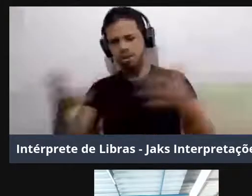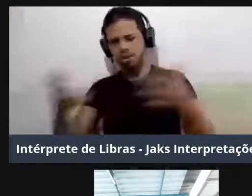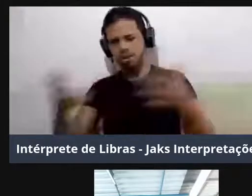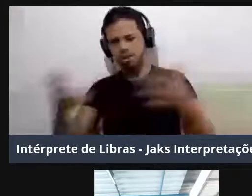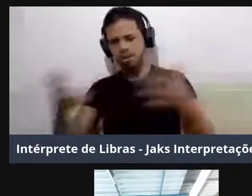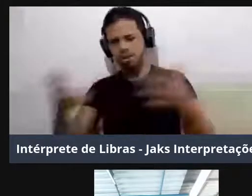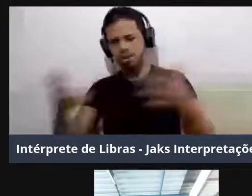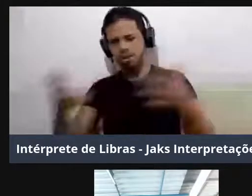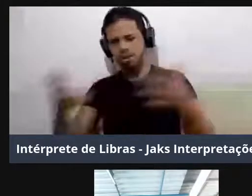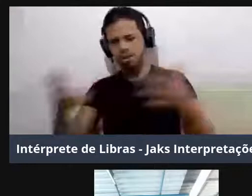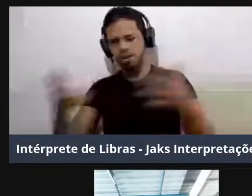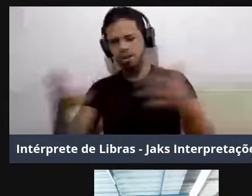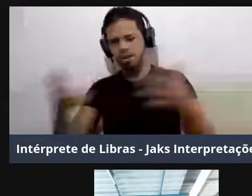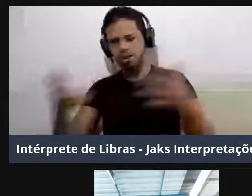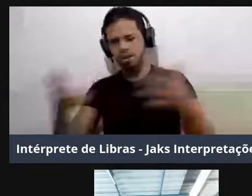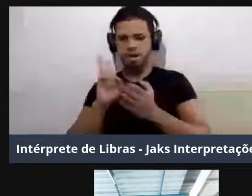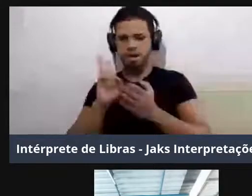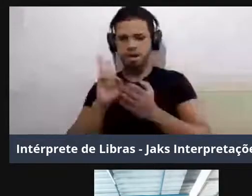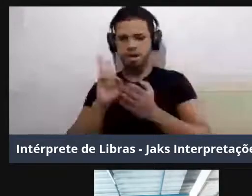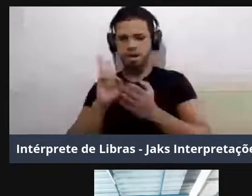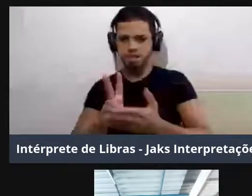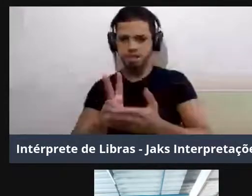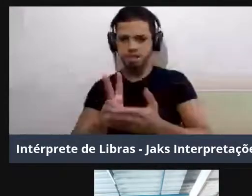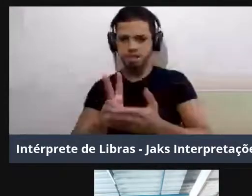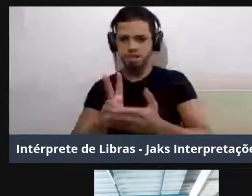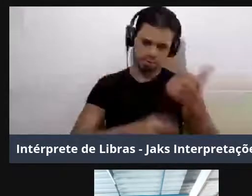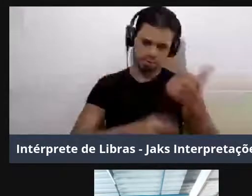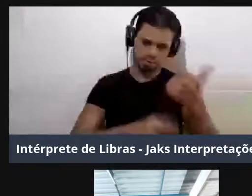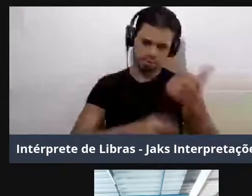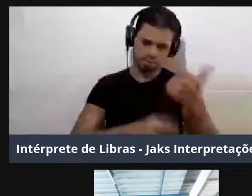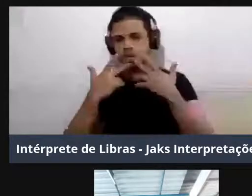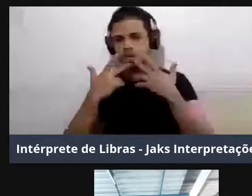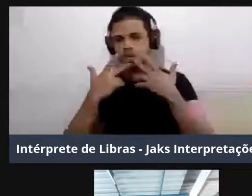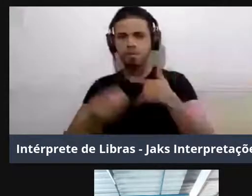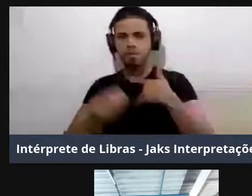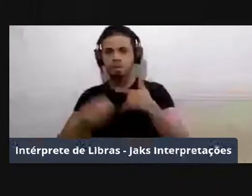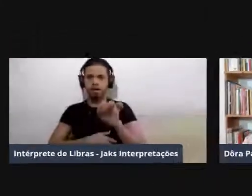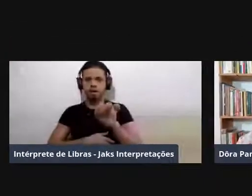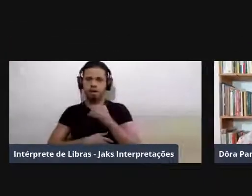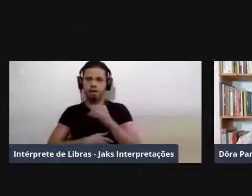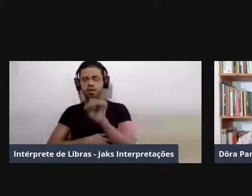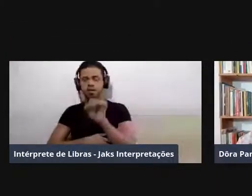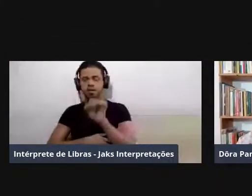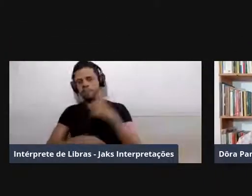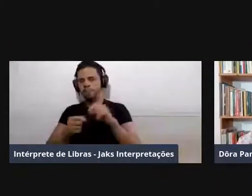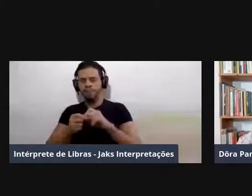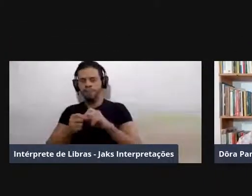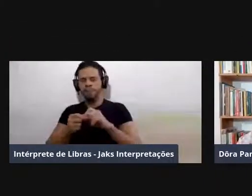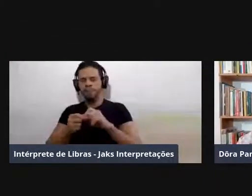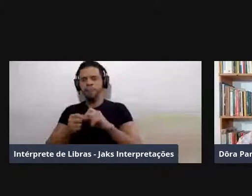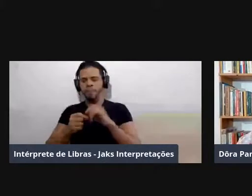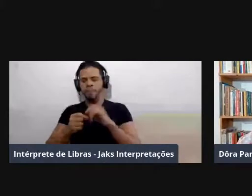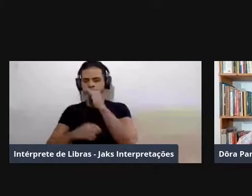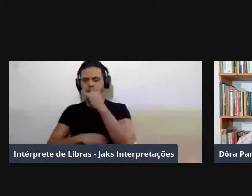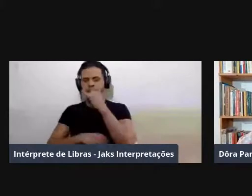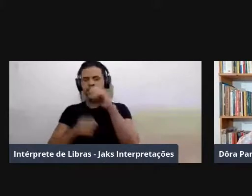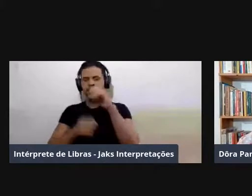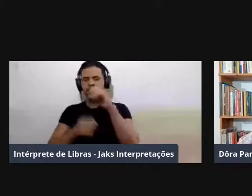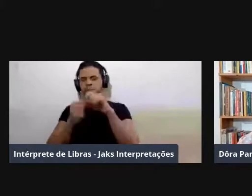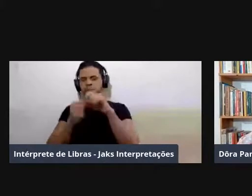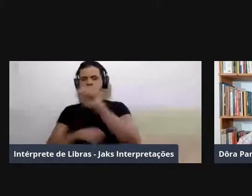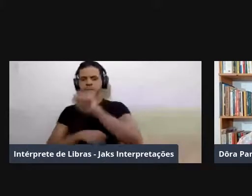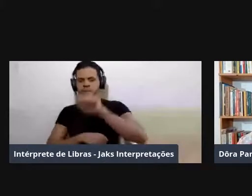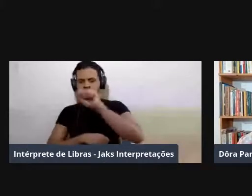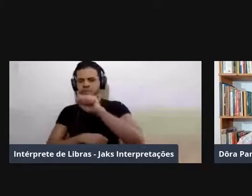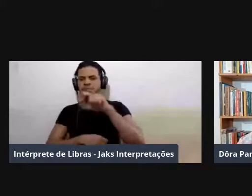para as parteiras de Pernambuco fazerem uma associação, aqui também teria parteiras tradicionais e parteiras